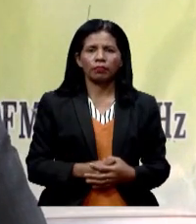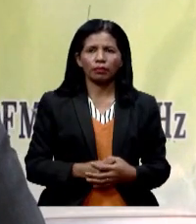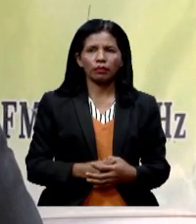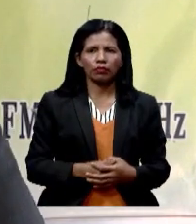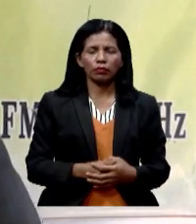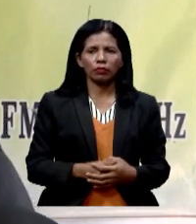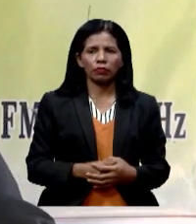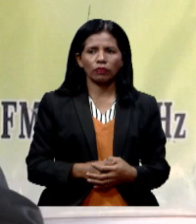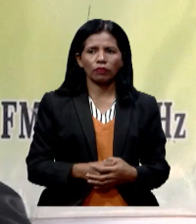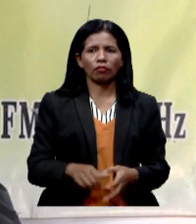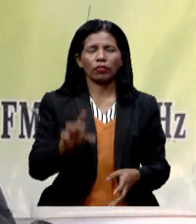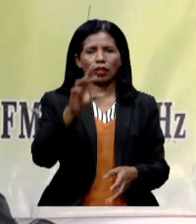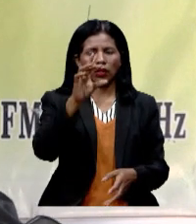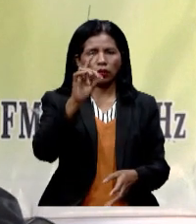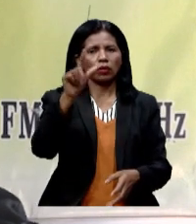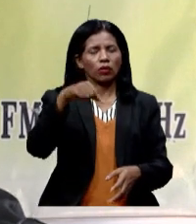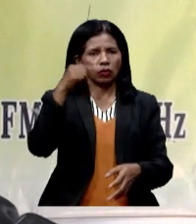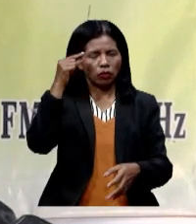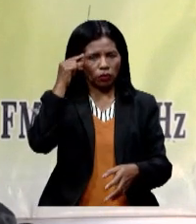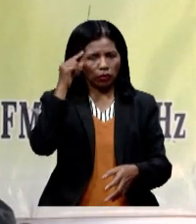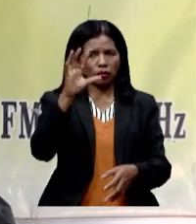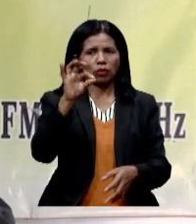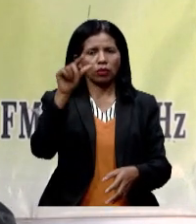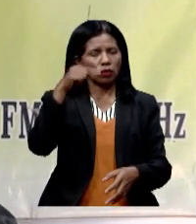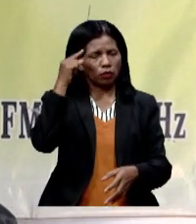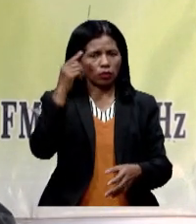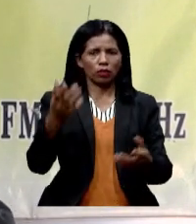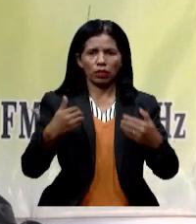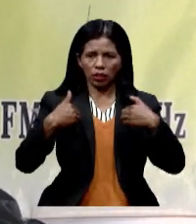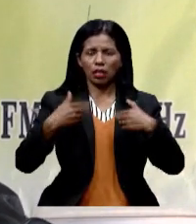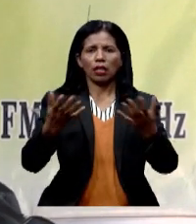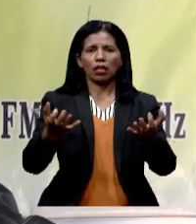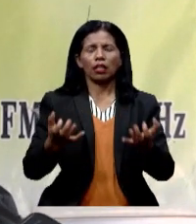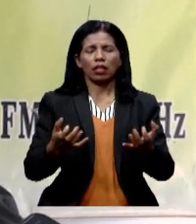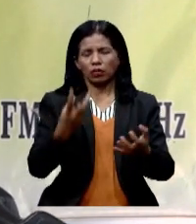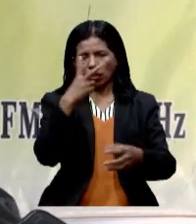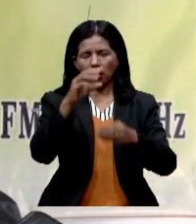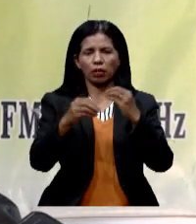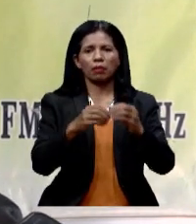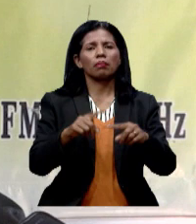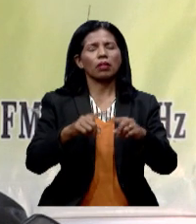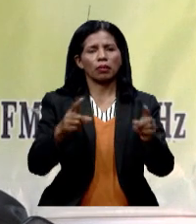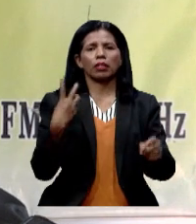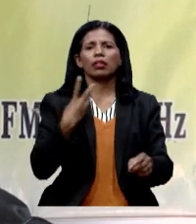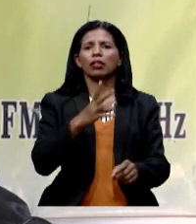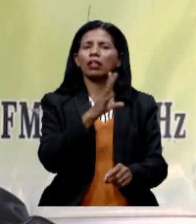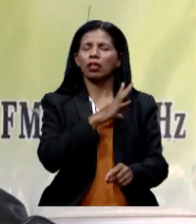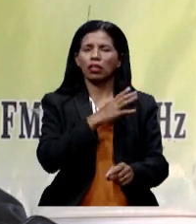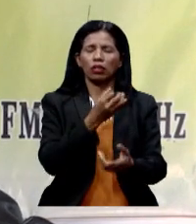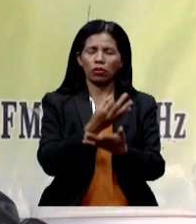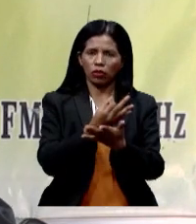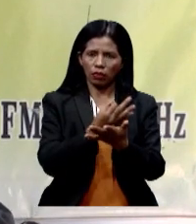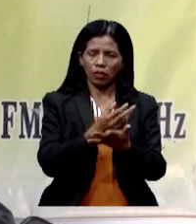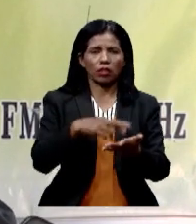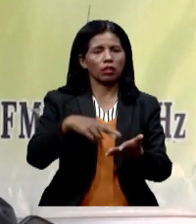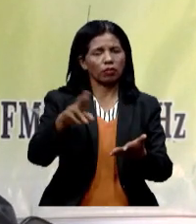Ou está no governo e a vontade para tu resolve. Mas bem, tem aí lá orçamento retificativo, está mal aí